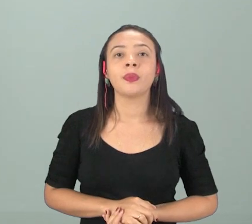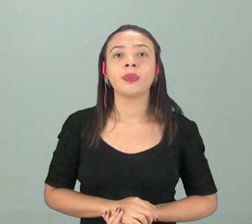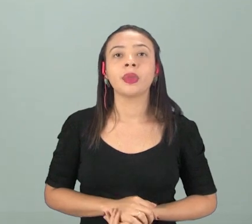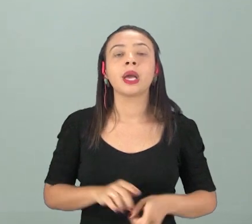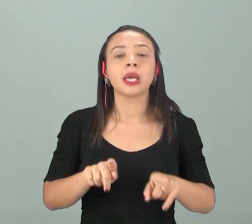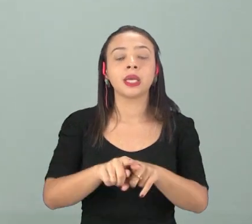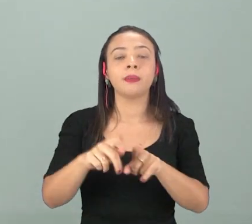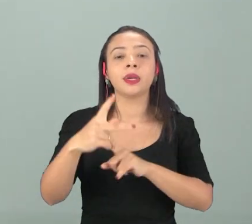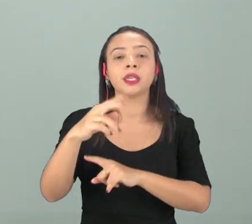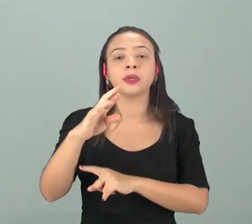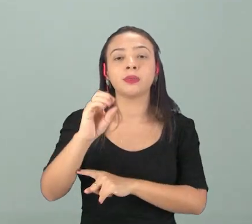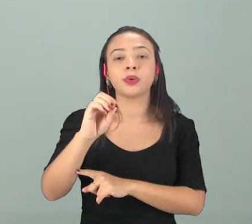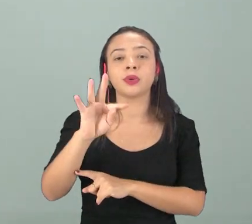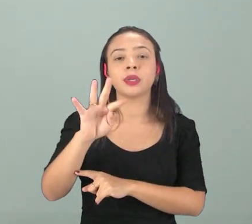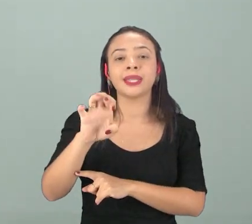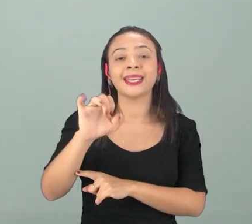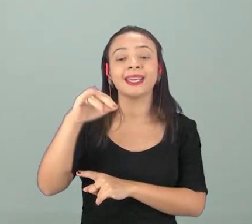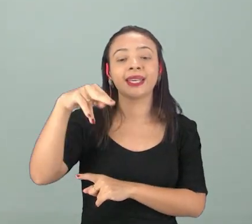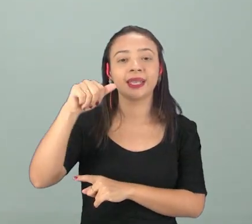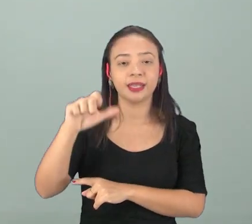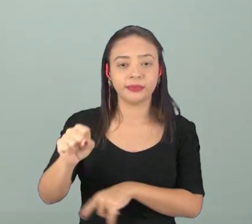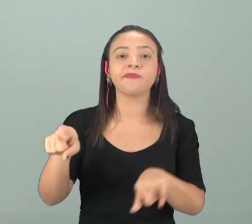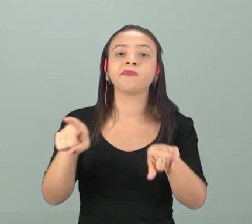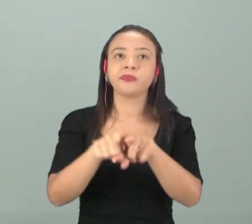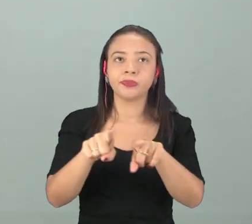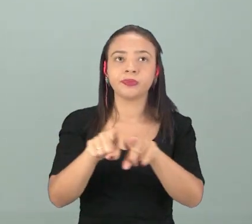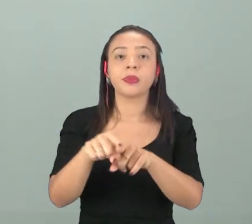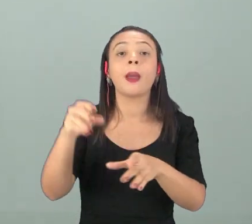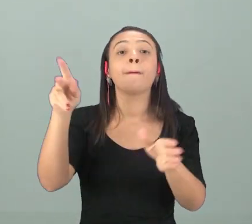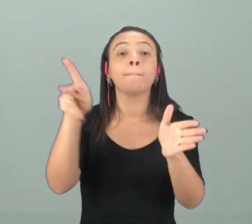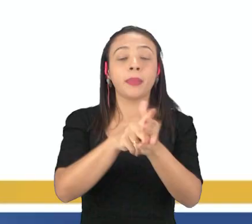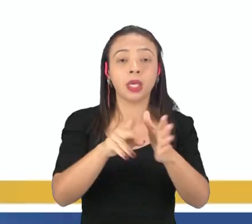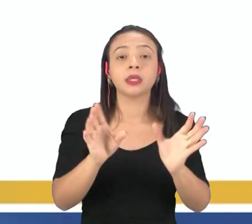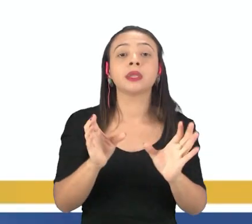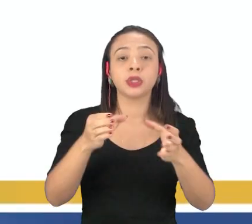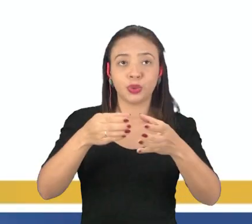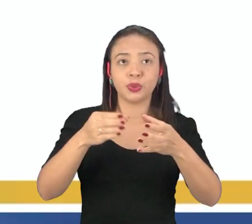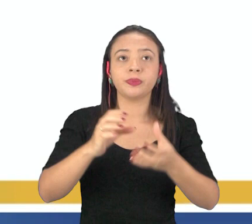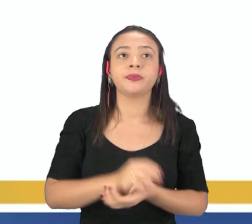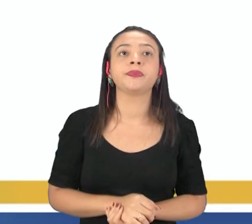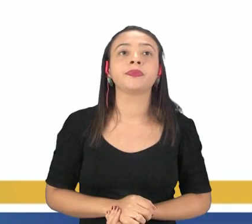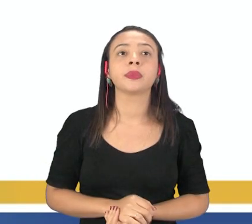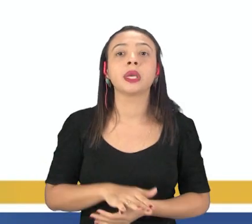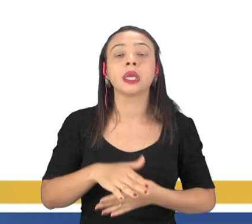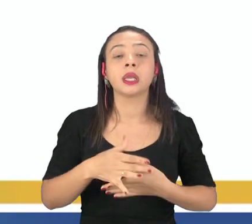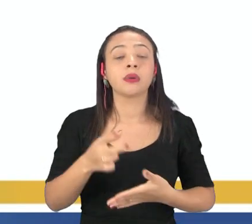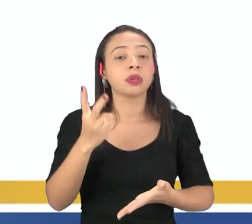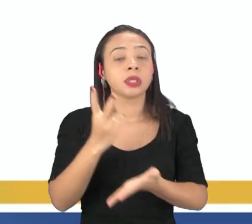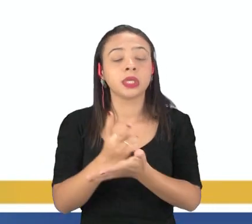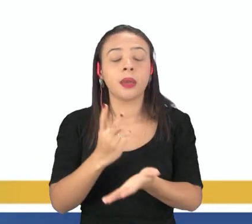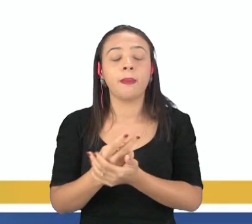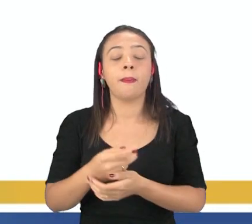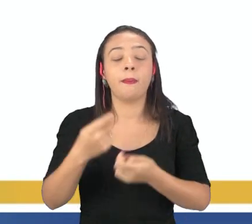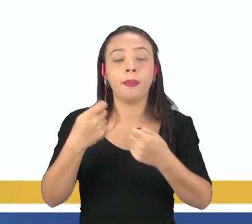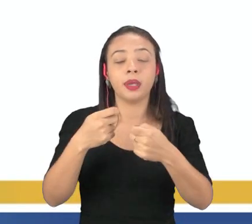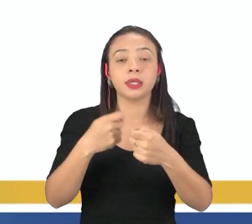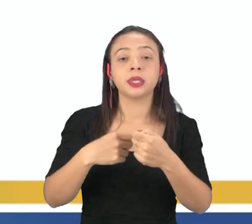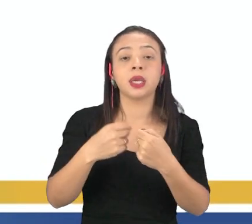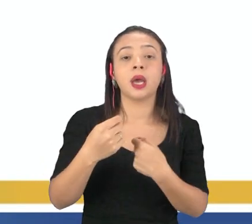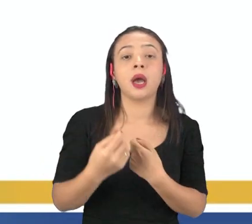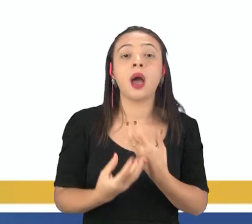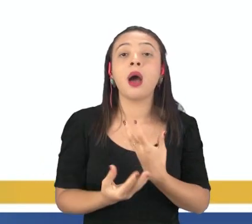seja suficiente. E as proteínas também se encaixam nesse grupo. E aí, além de ter, né, a ingestão diária